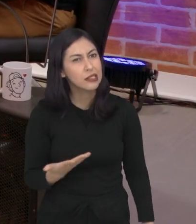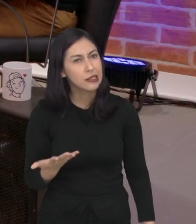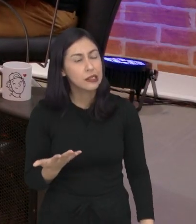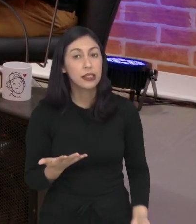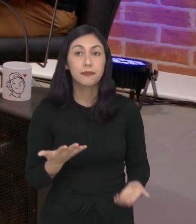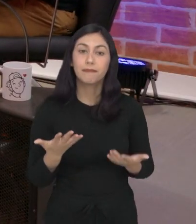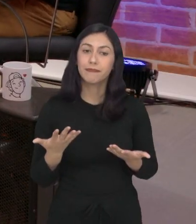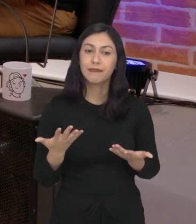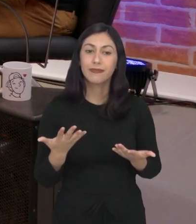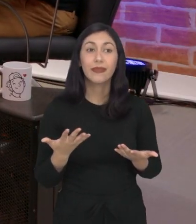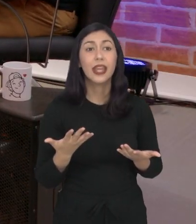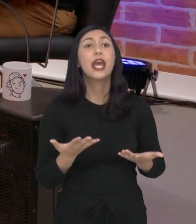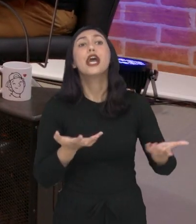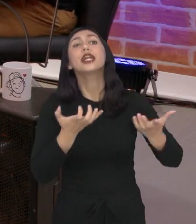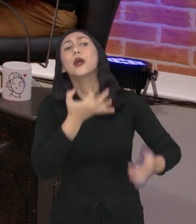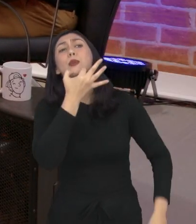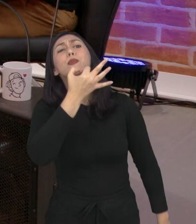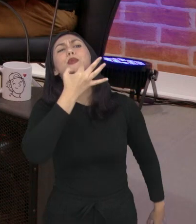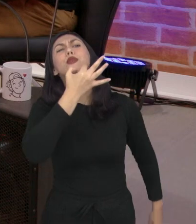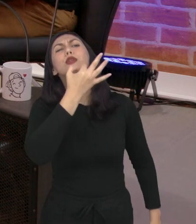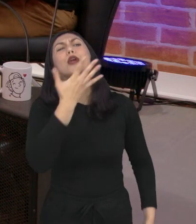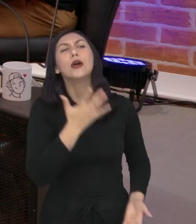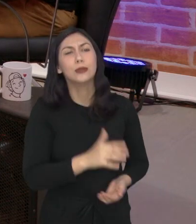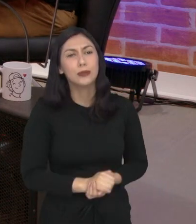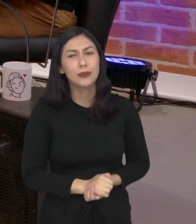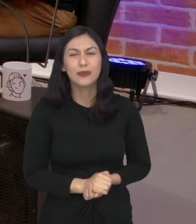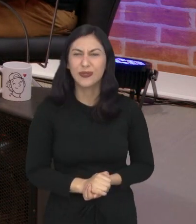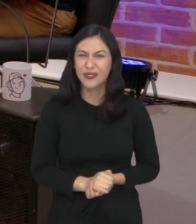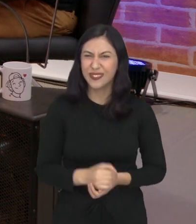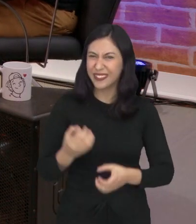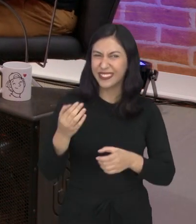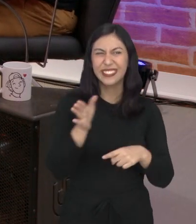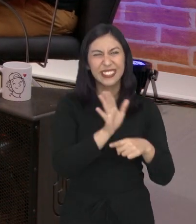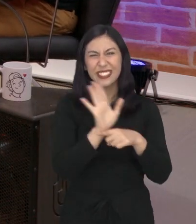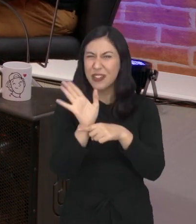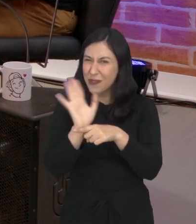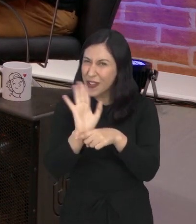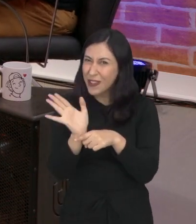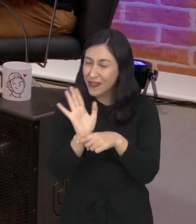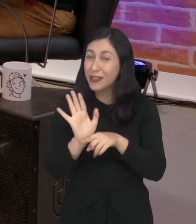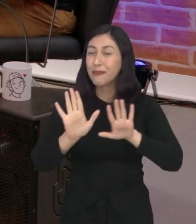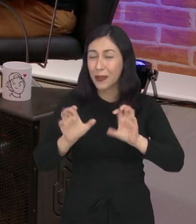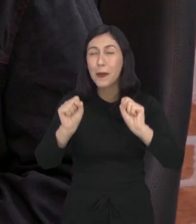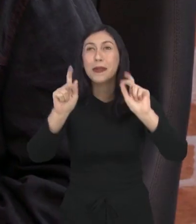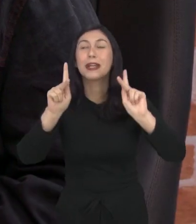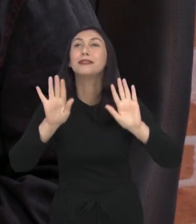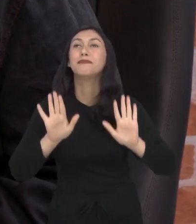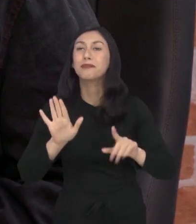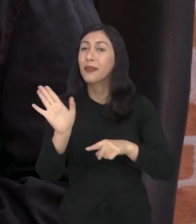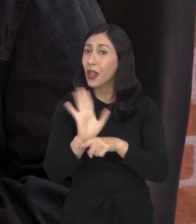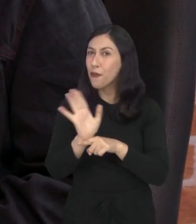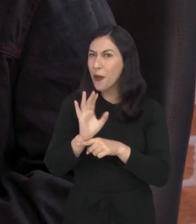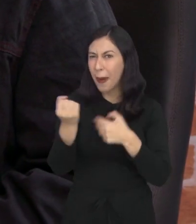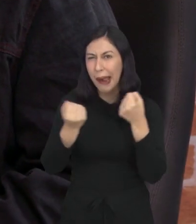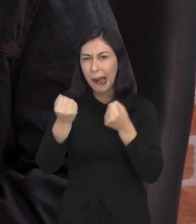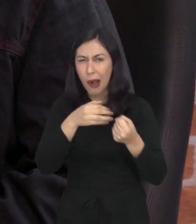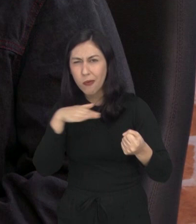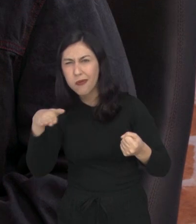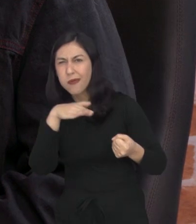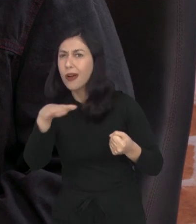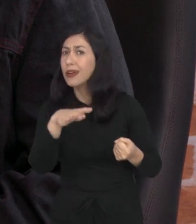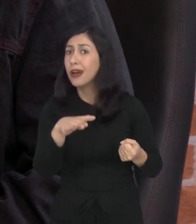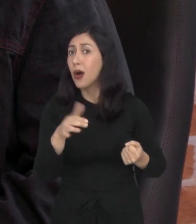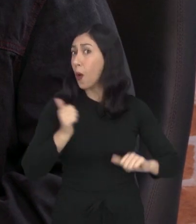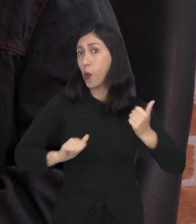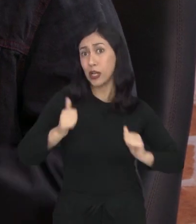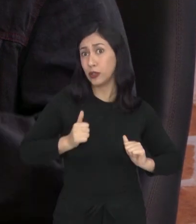e Furiosos quero sua crítica agora de... Velozes e Furiosos? Tá bicheira, mano. Beleza. Velozes e Furiosos, pra mim, é um negócio em que o Vin Diesel